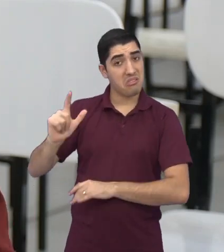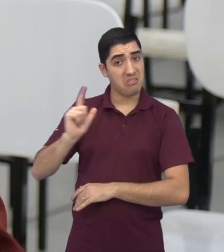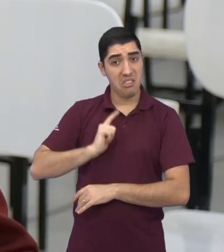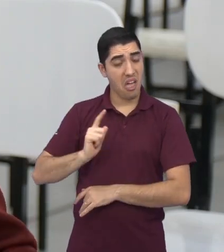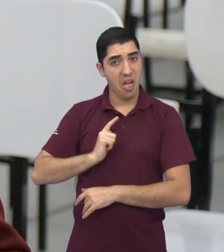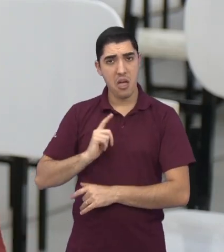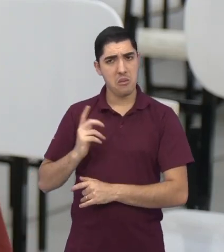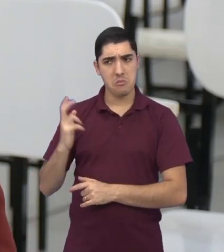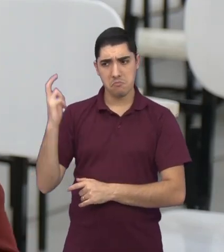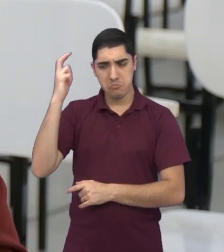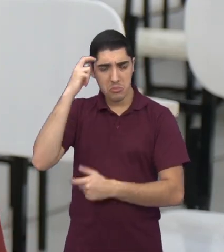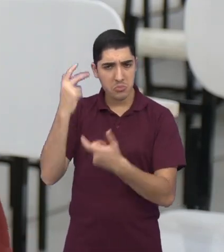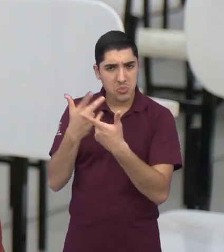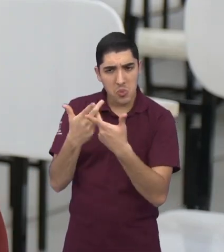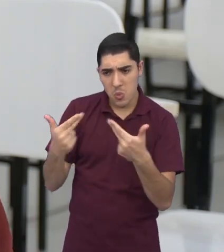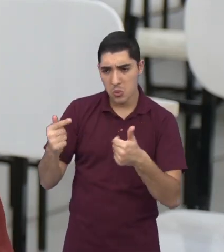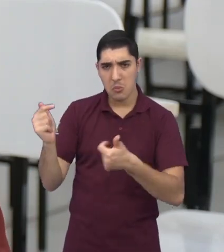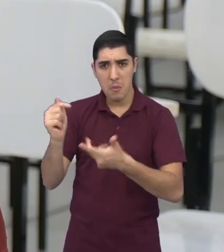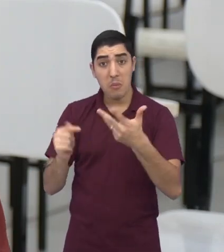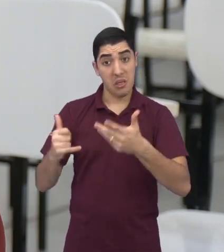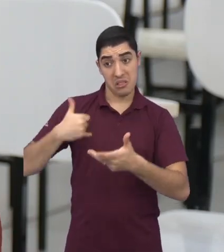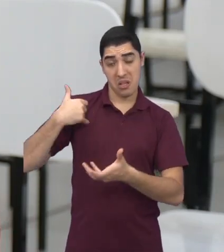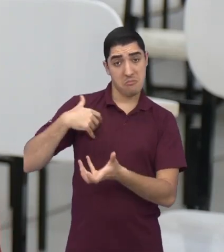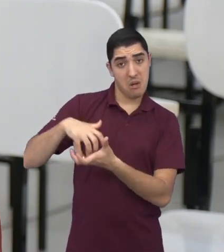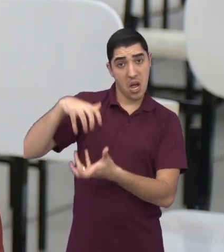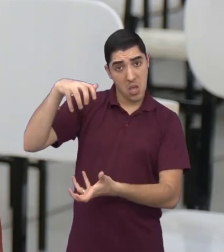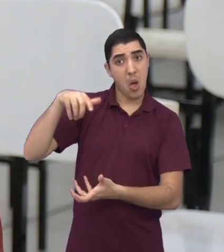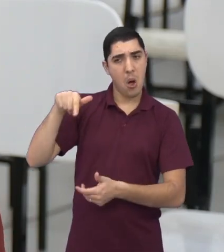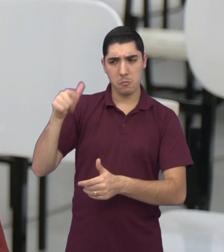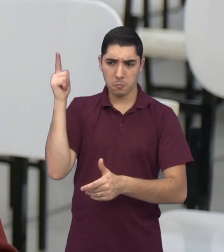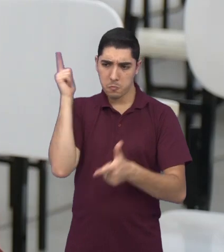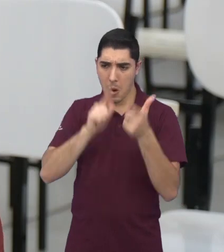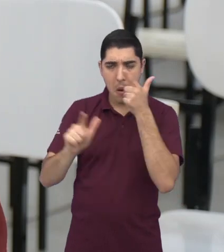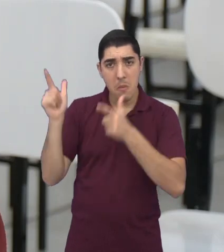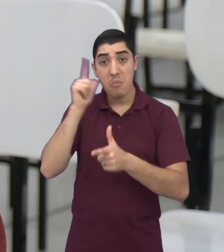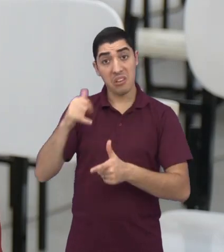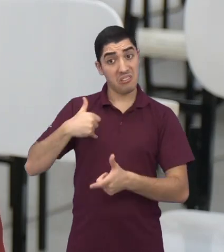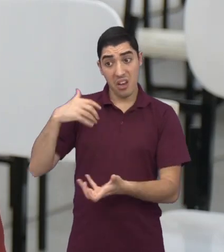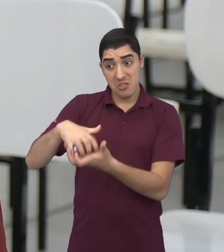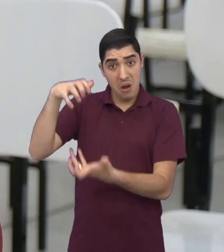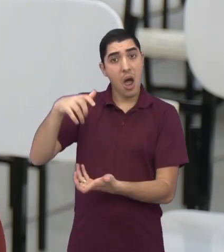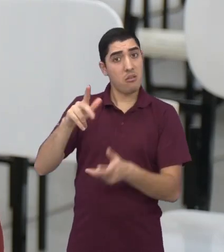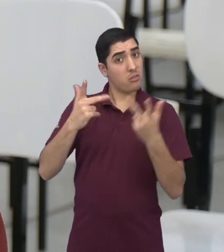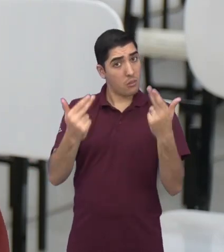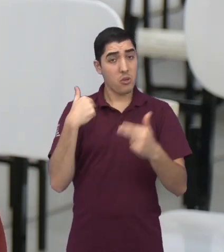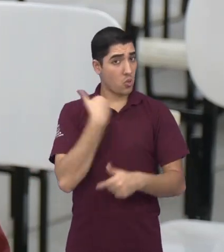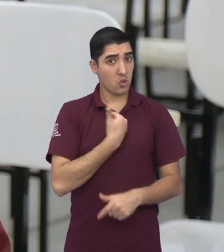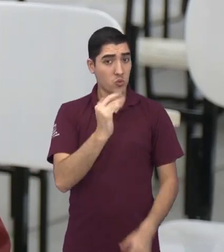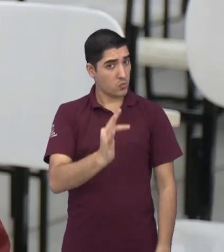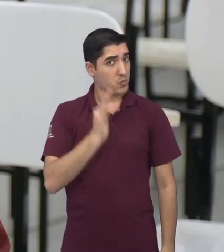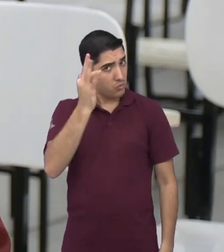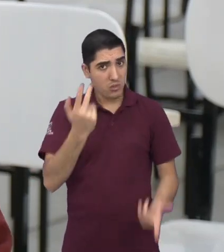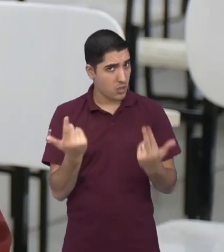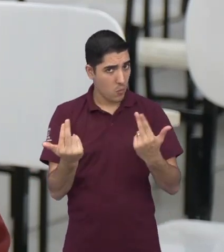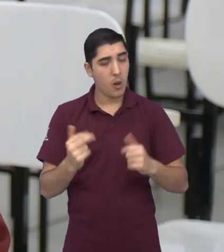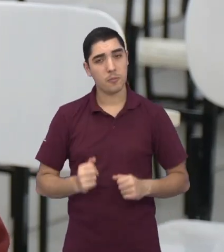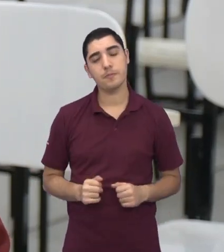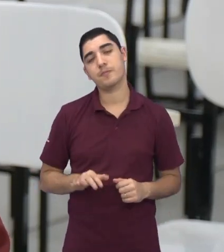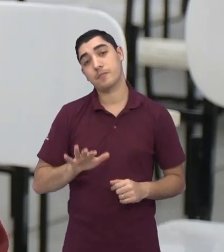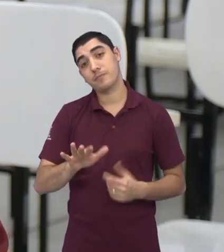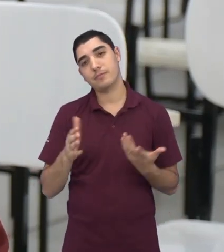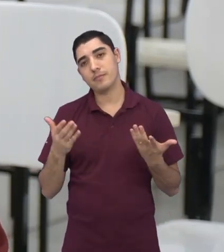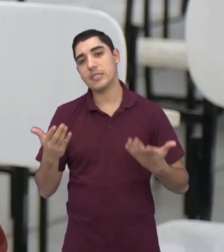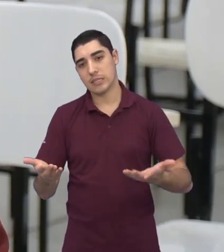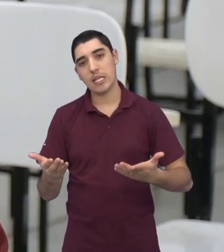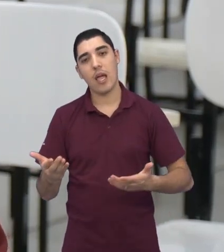produtivas e na terceira idade. Nós vamos fazer isso acontecer também com as nossas vidas, né? Então, apesar